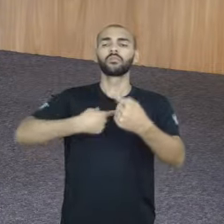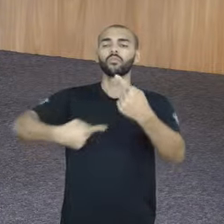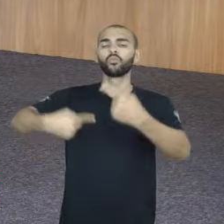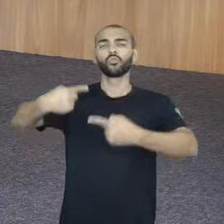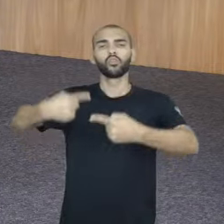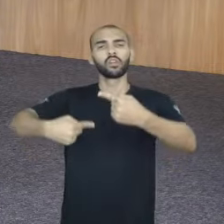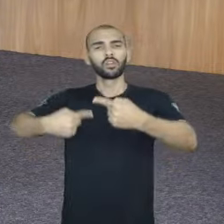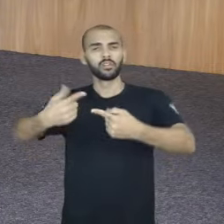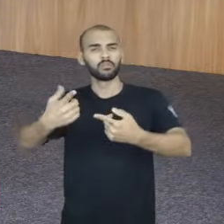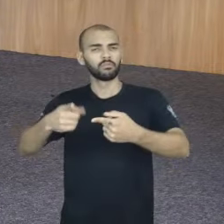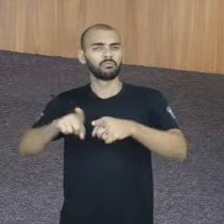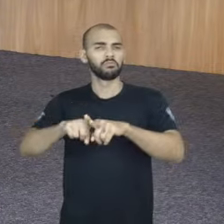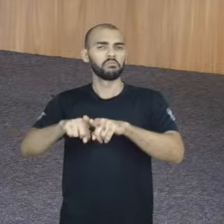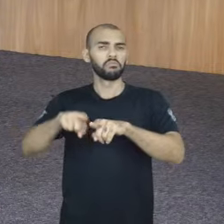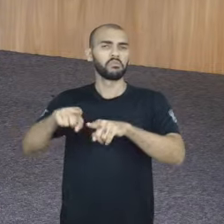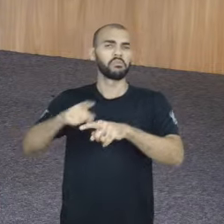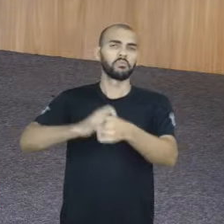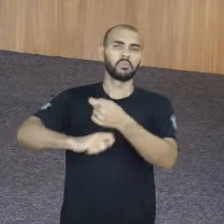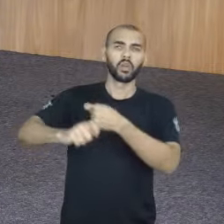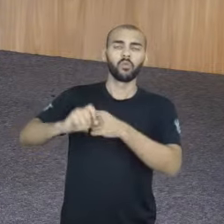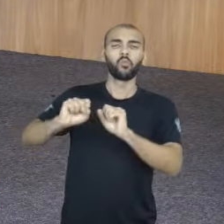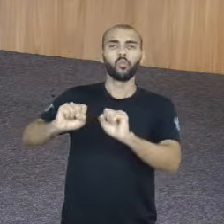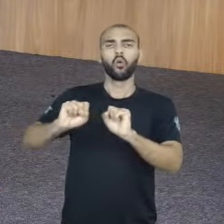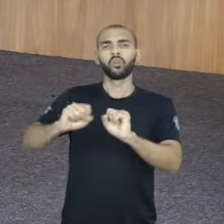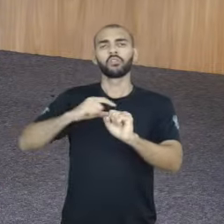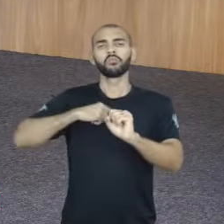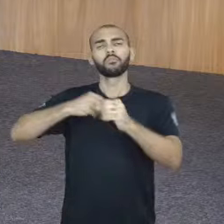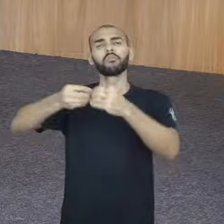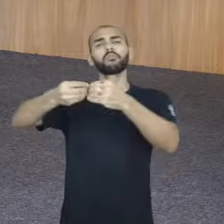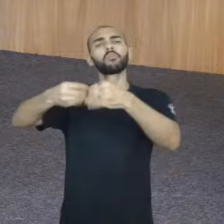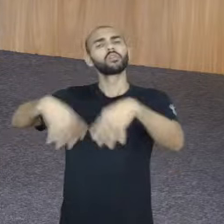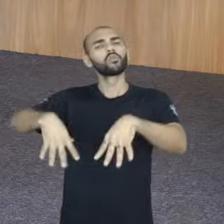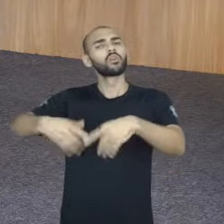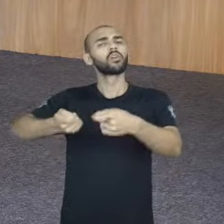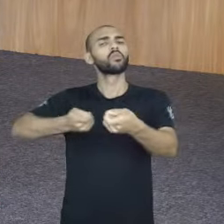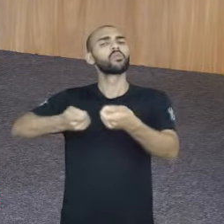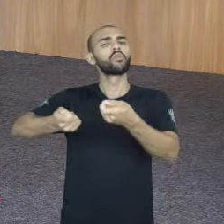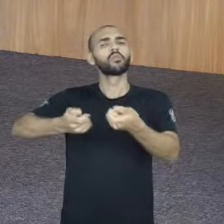pode prejudicar o andamento, os bons resultados da economia do governo Lula?